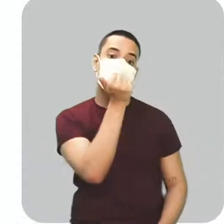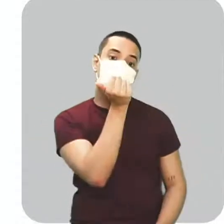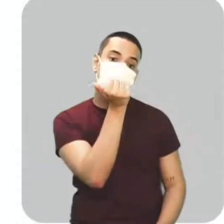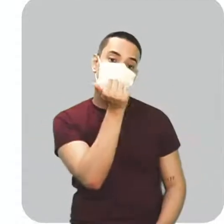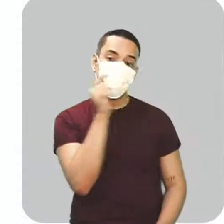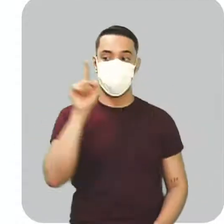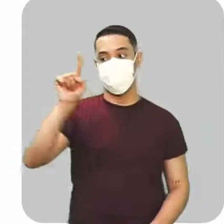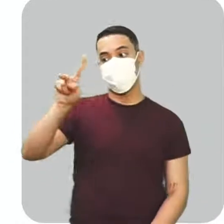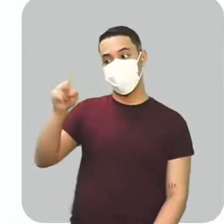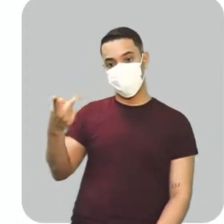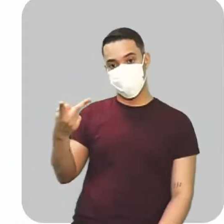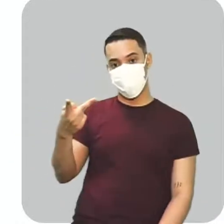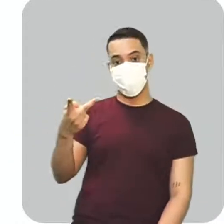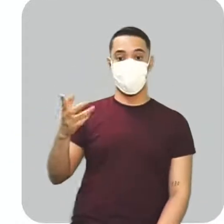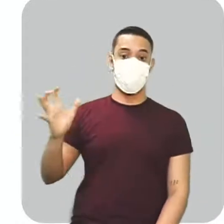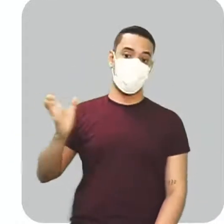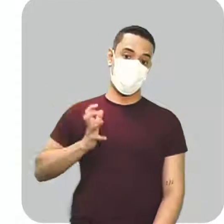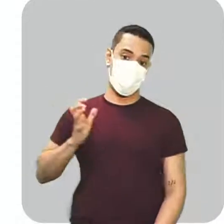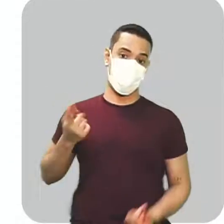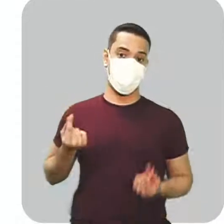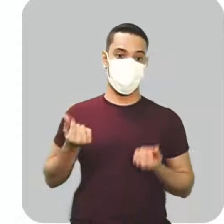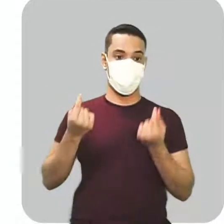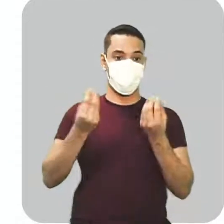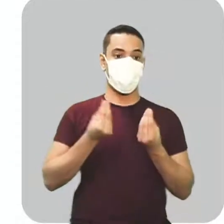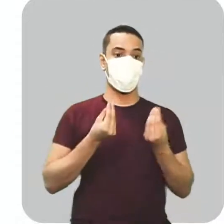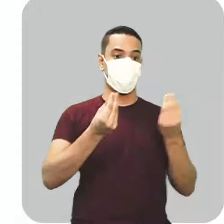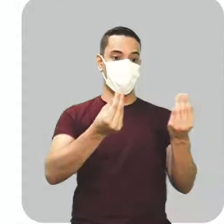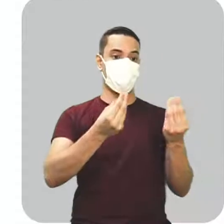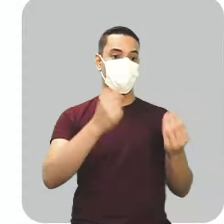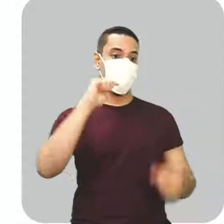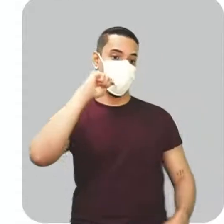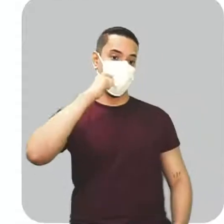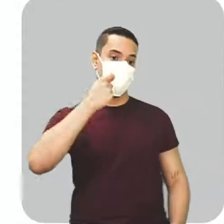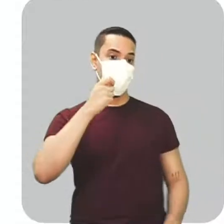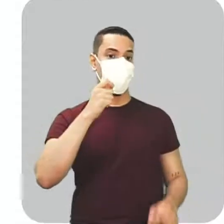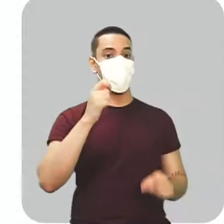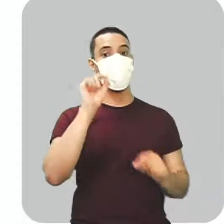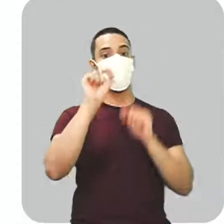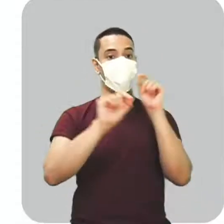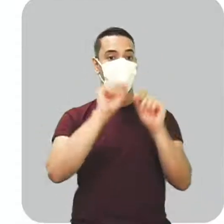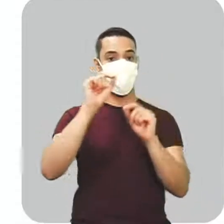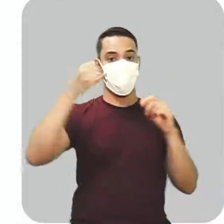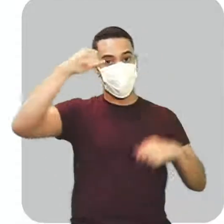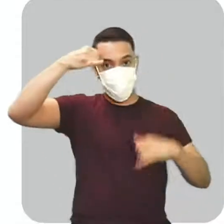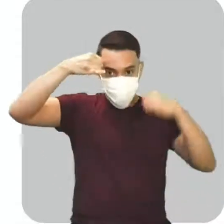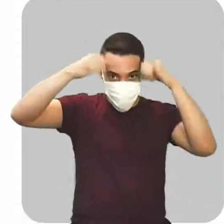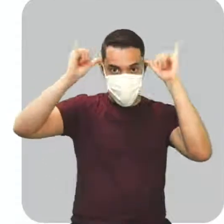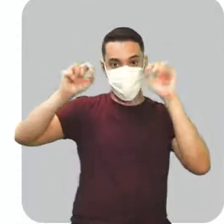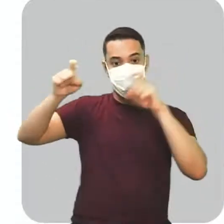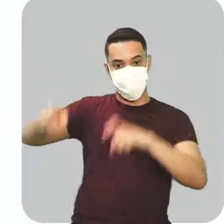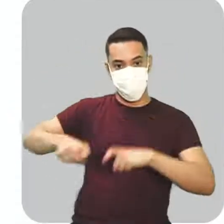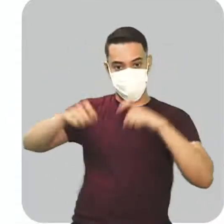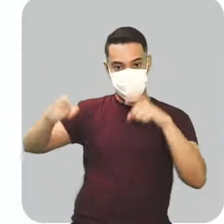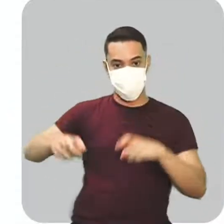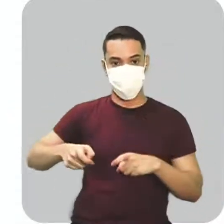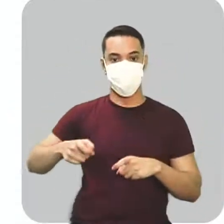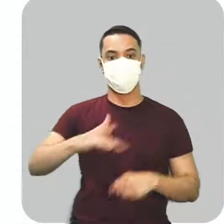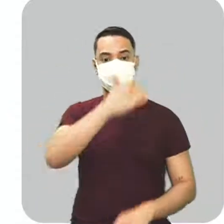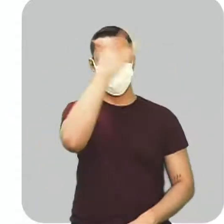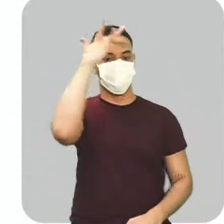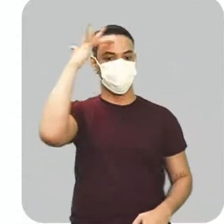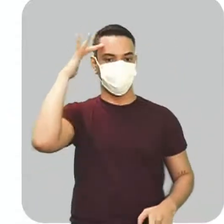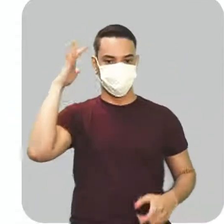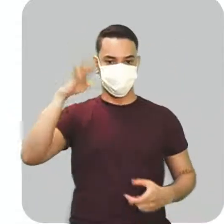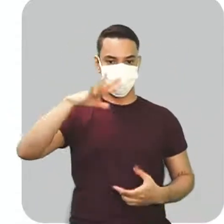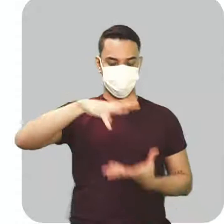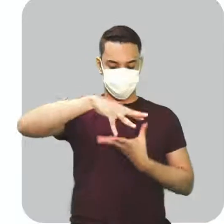Os ricos dão pelo pão a fazenda. Os de espírito generoso dão